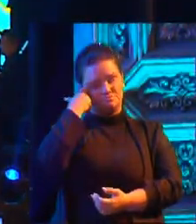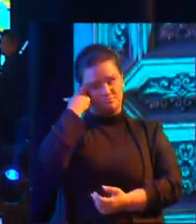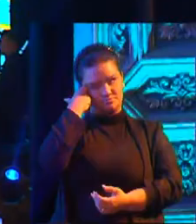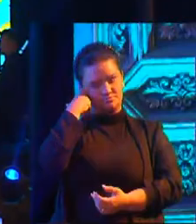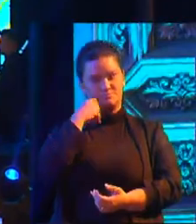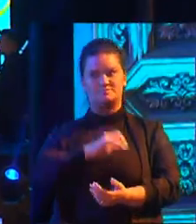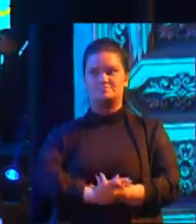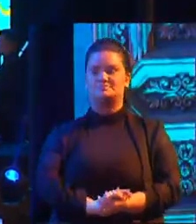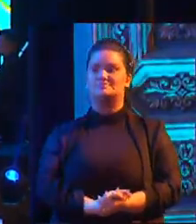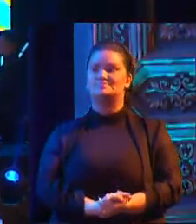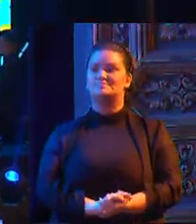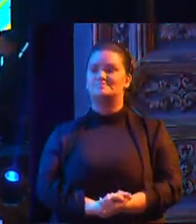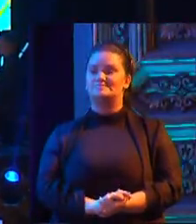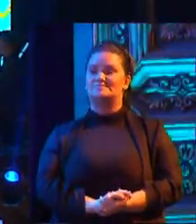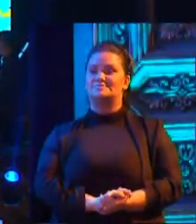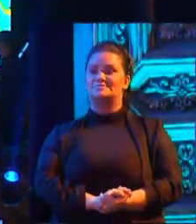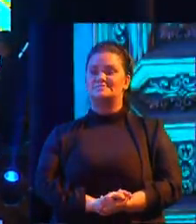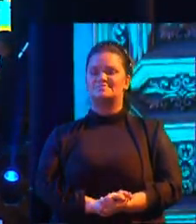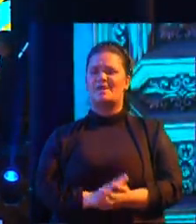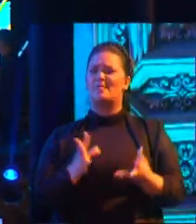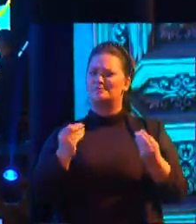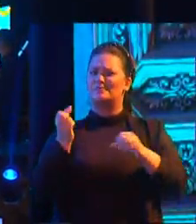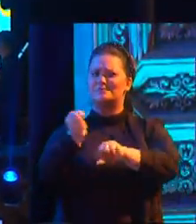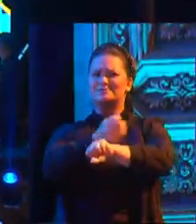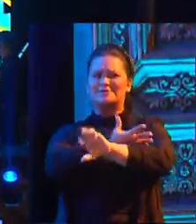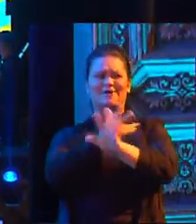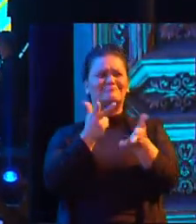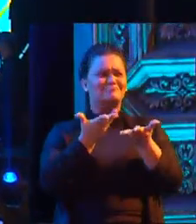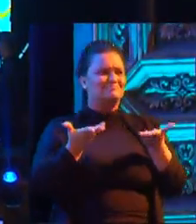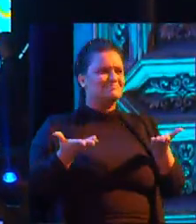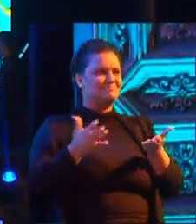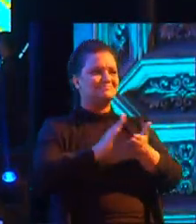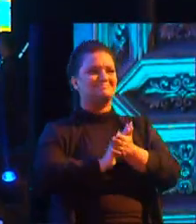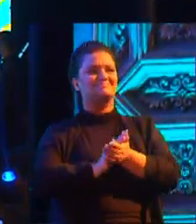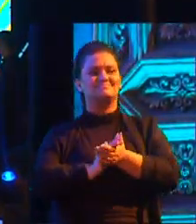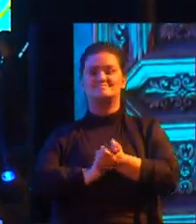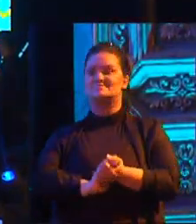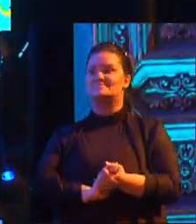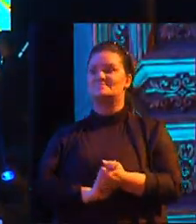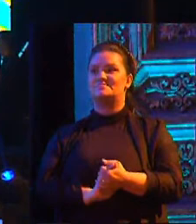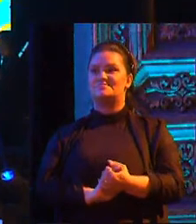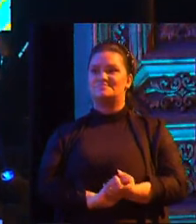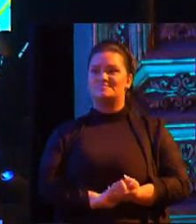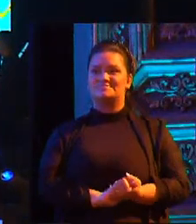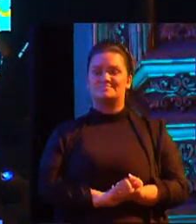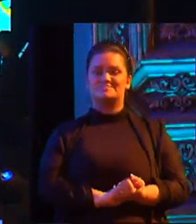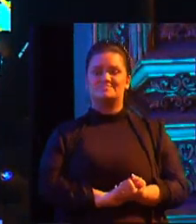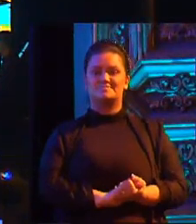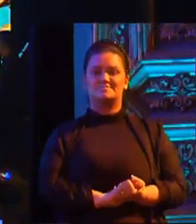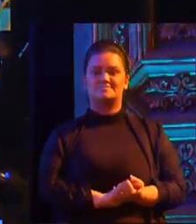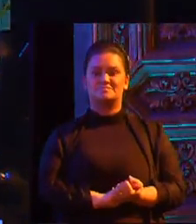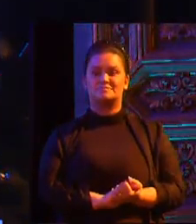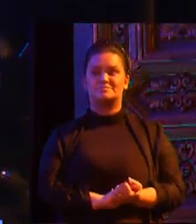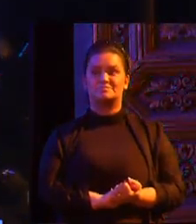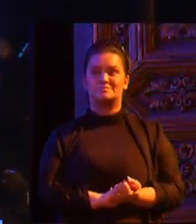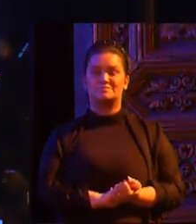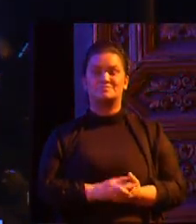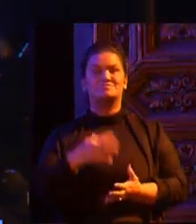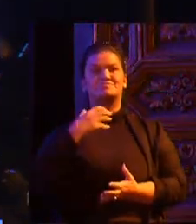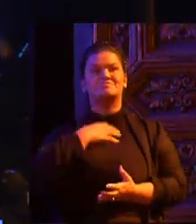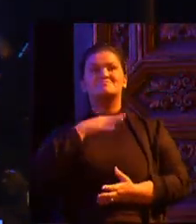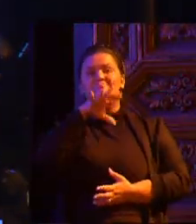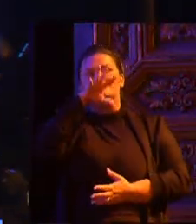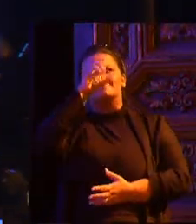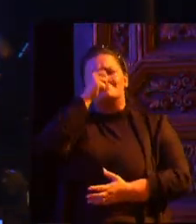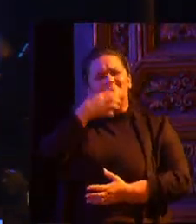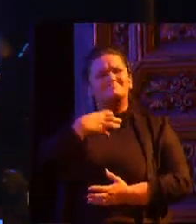Obrigadíssima. Obrigadíssima. Ai, meu Deus. Muita emoção, né, Gil? Gente. Que demais, viu? Demais, olha, demais. Eu tô com a minha